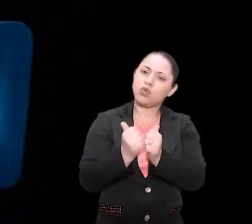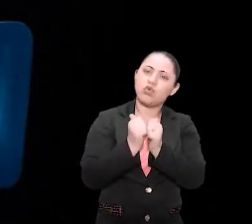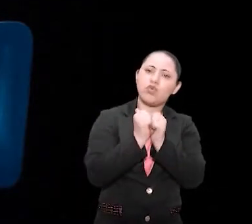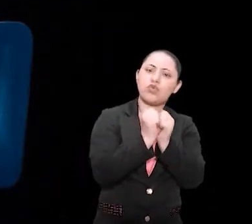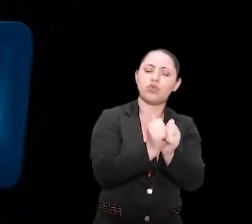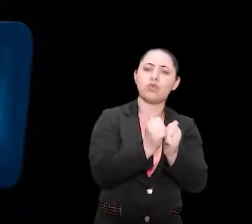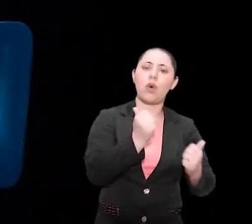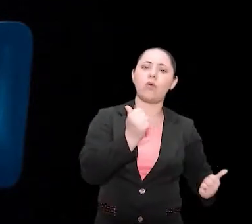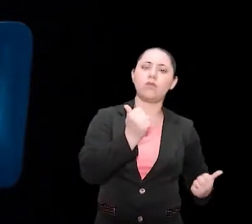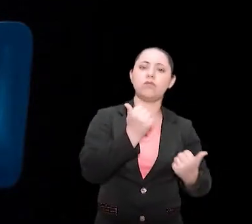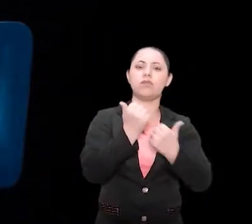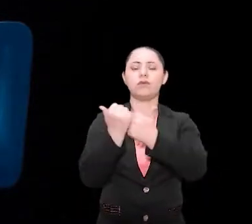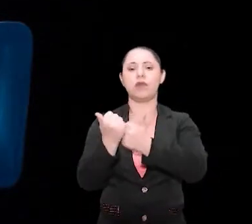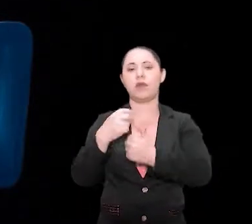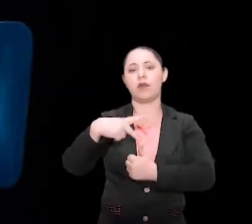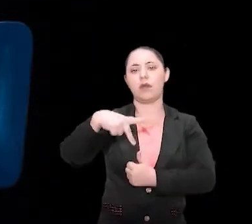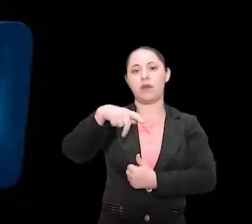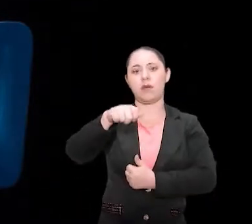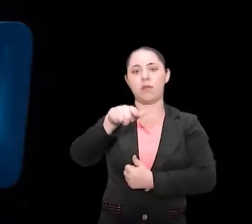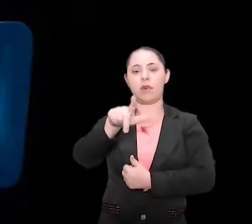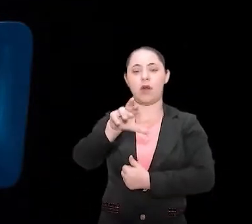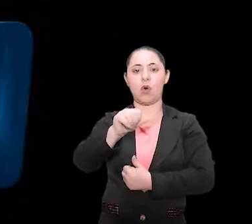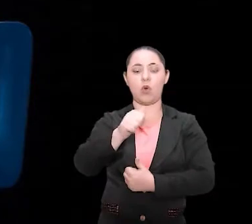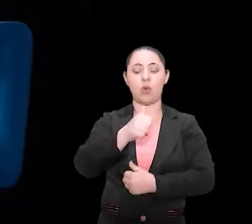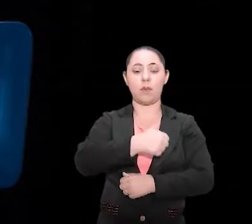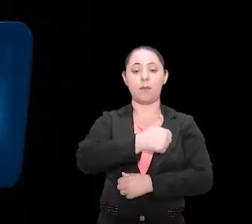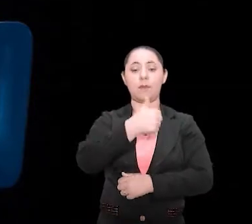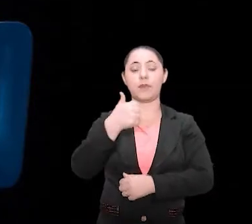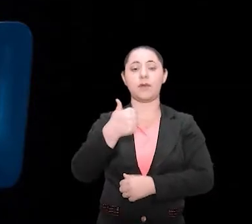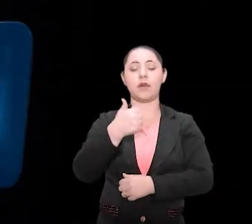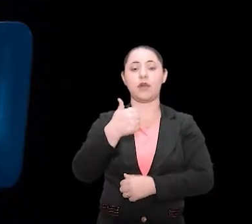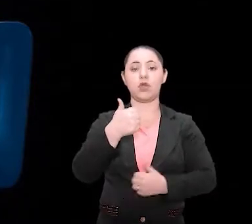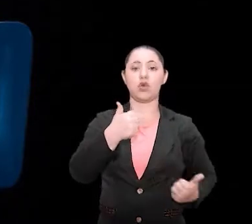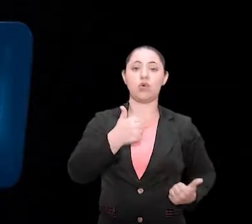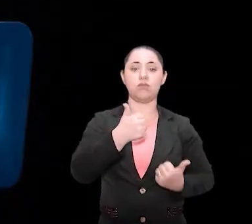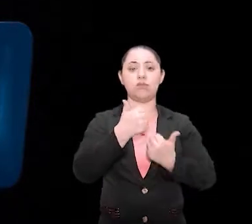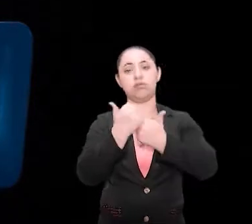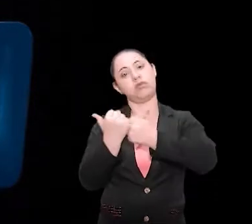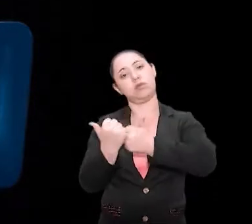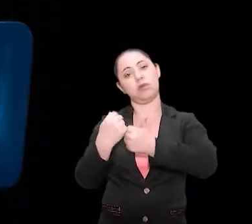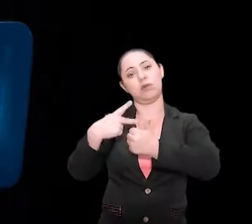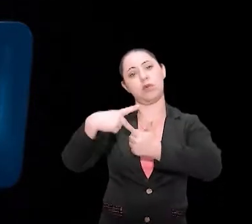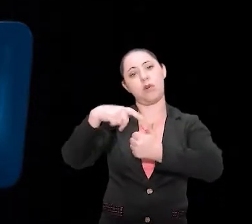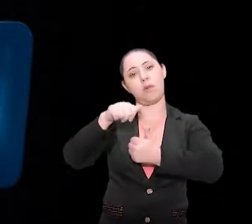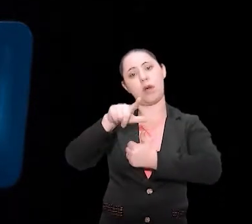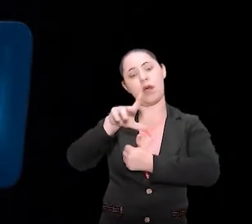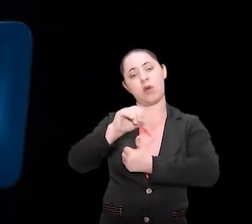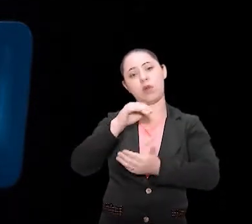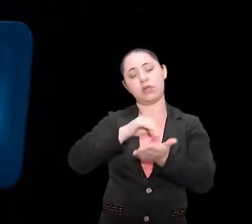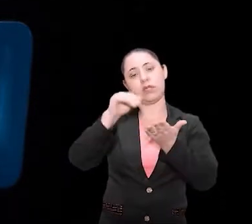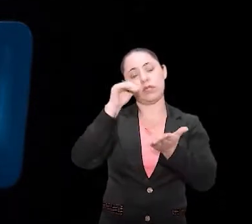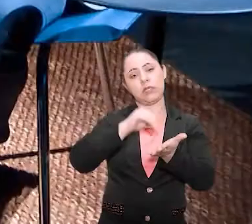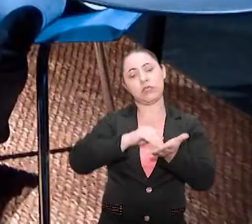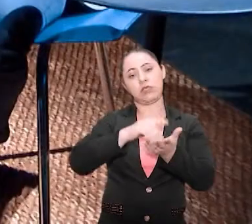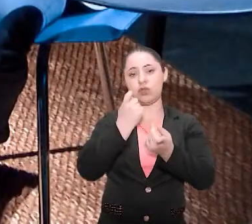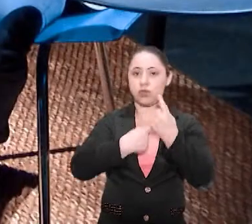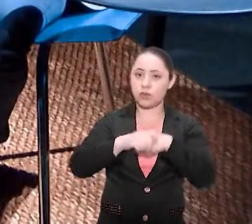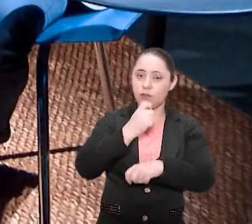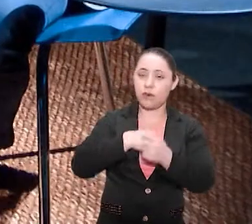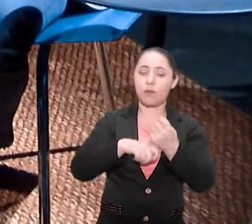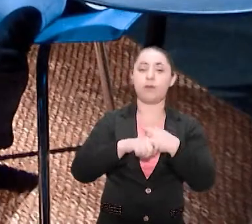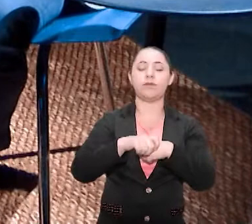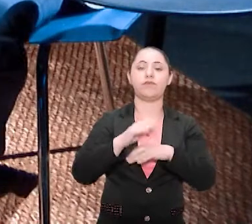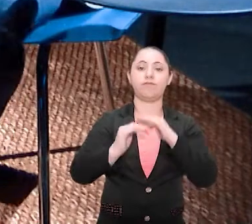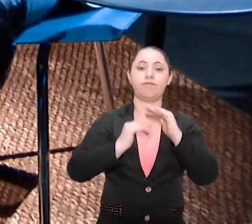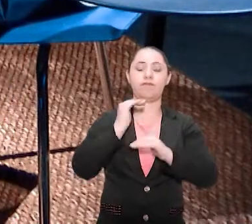O adjunto dela, que era o Paulo Engel, virou o titular, eu virei o adjunto do Paulo, na Secretaria de Desenvolvimento Econômico. Então, a primeira